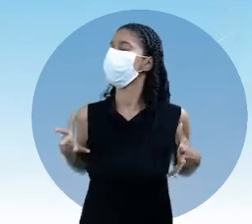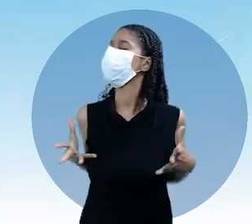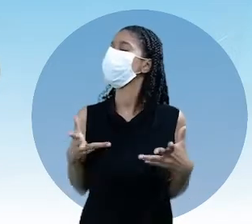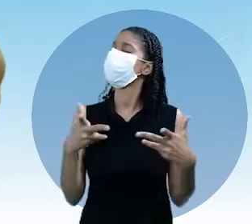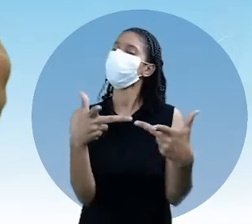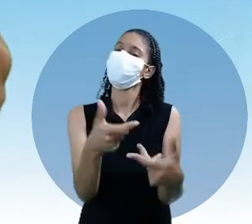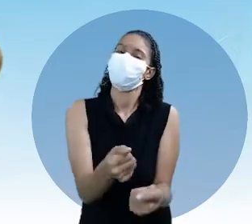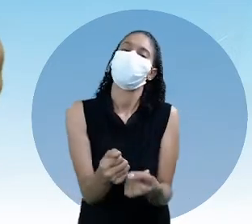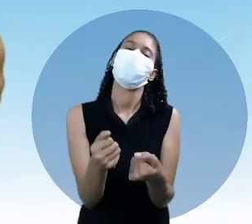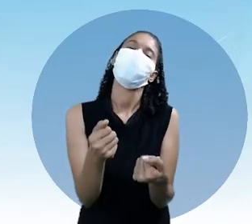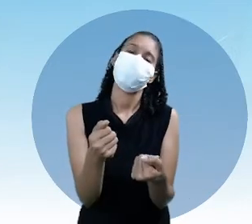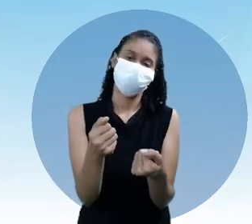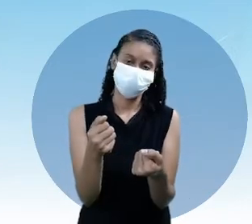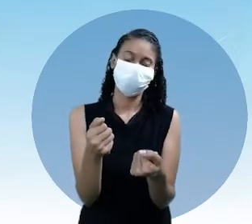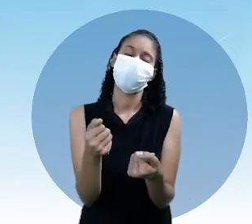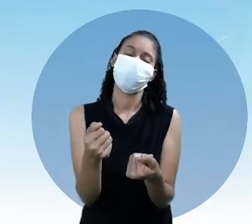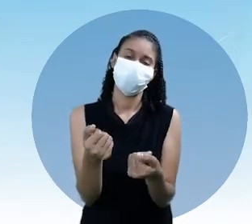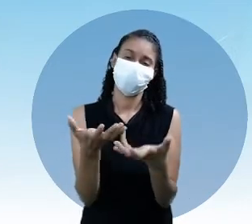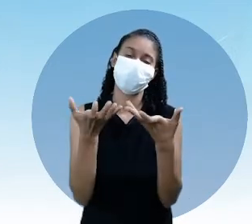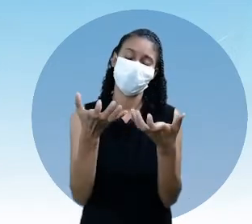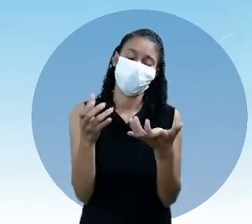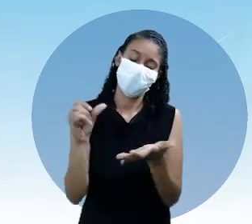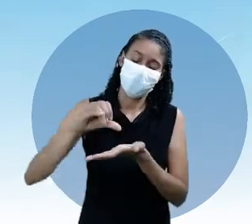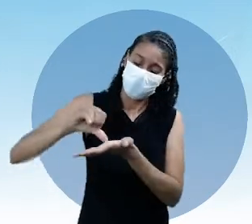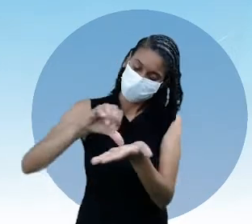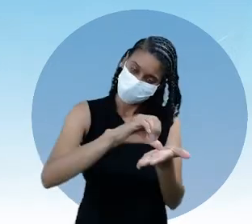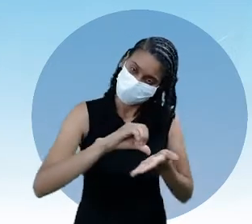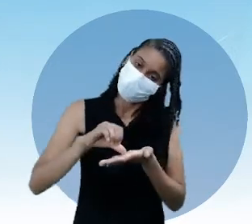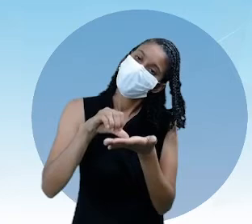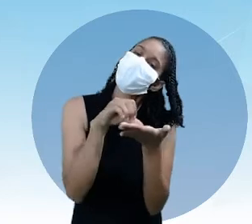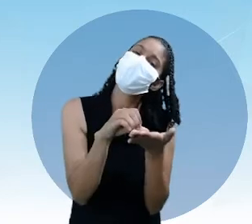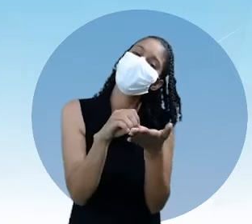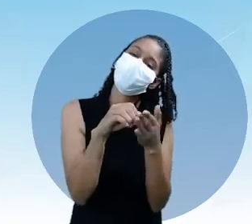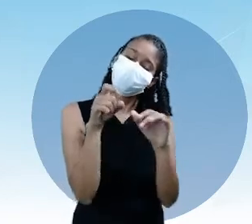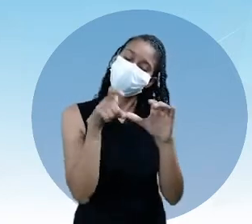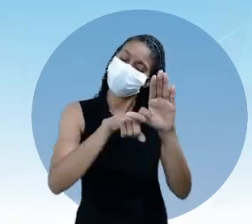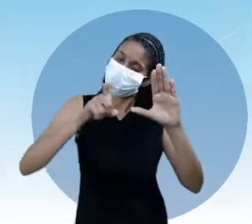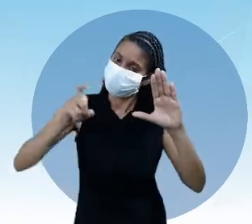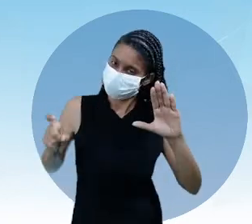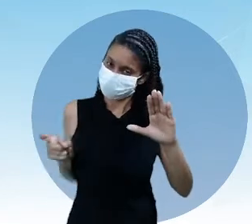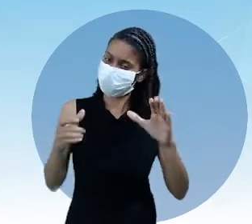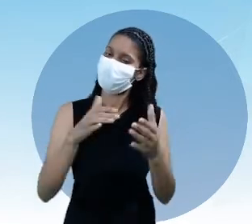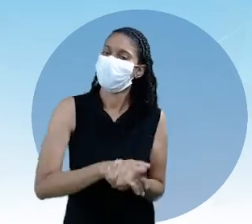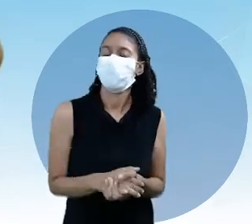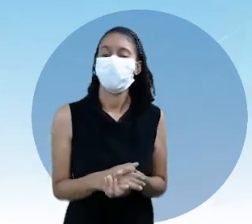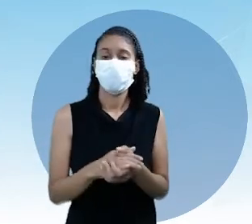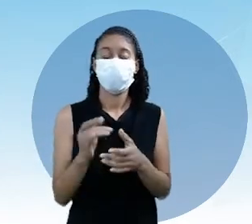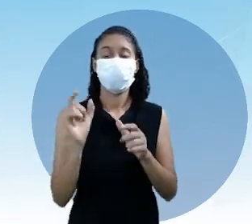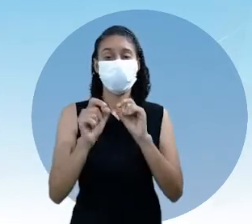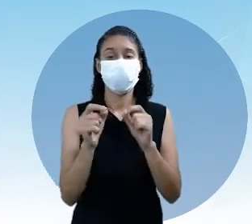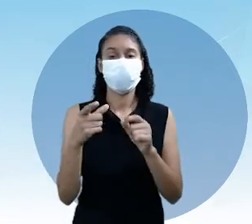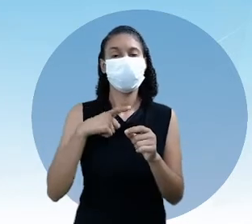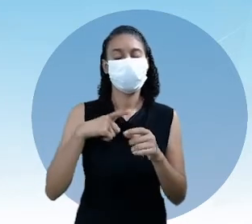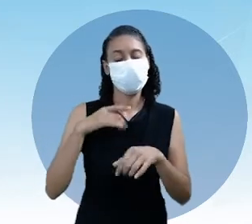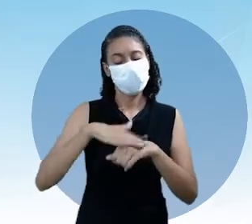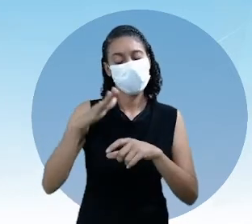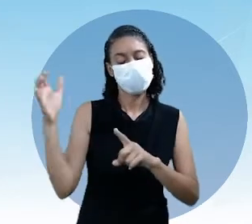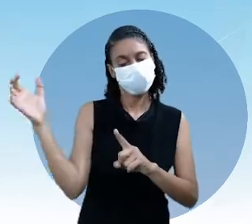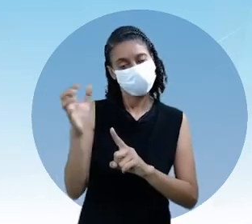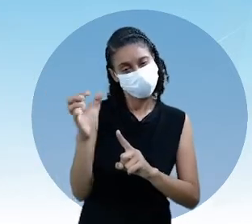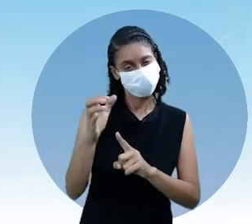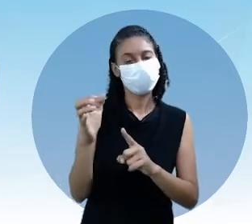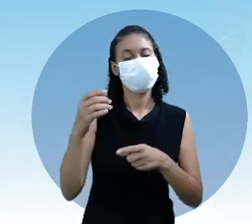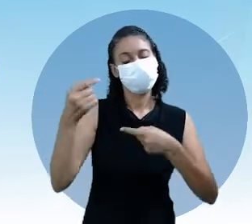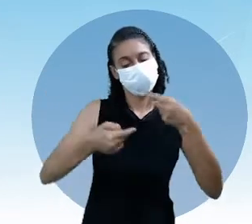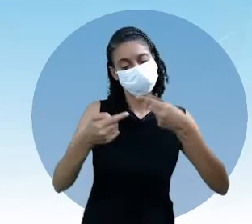dessas independências, abrindo espaço para a sua influência política e econômica e, consequentemente, cultural